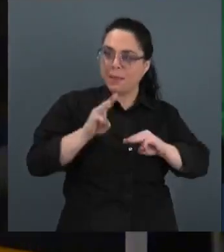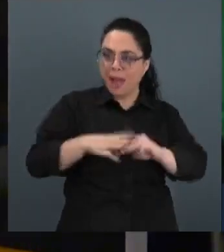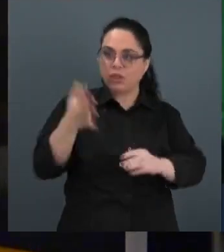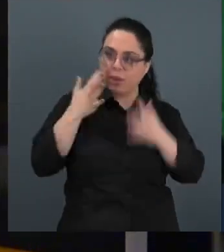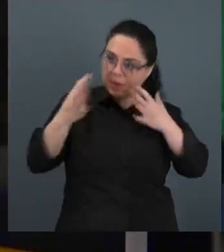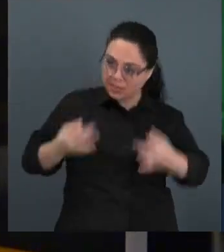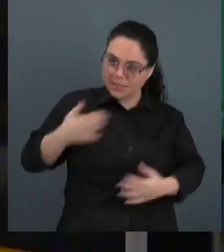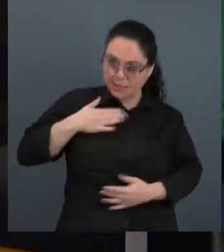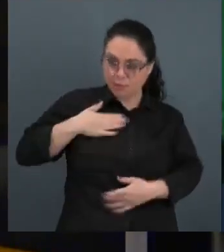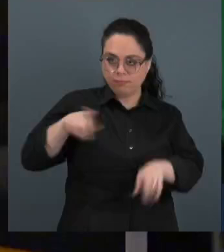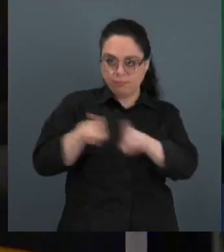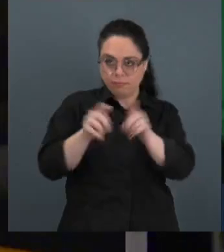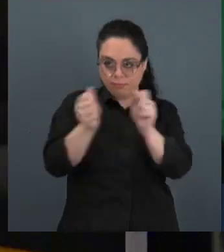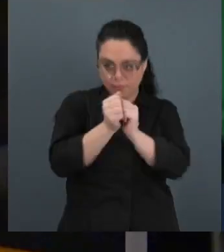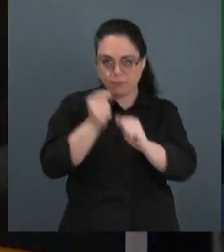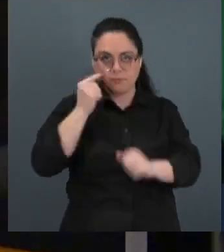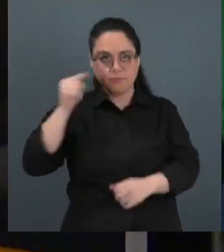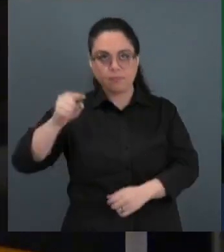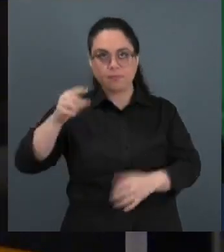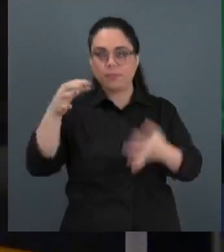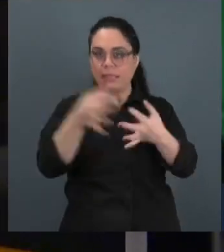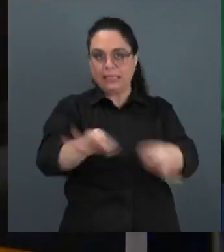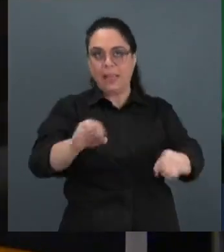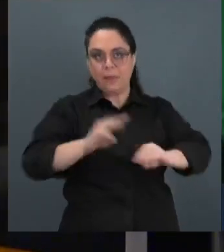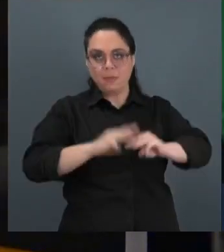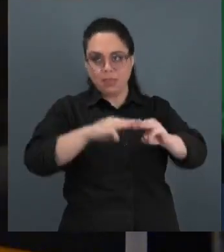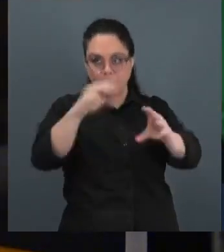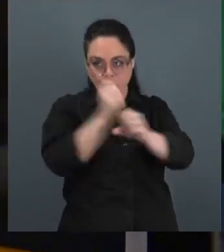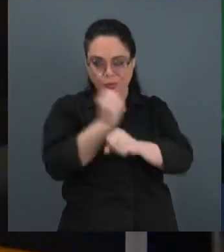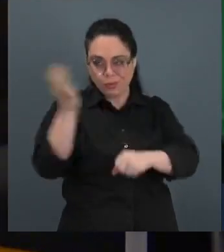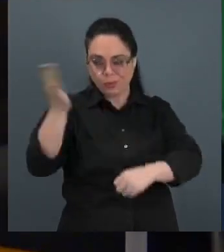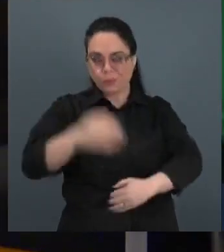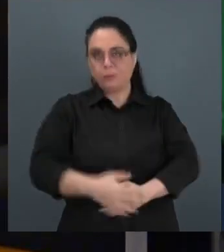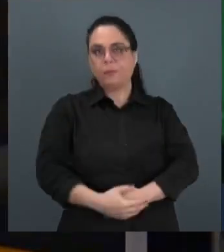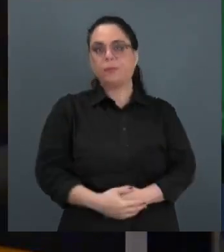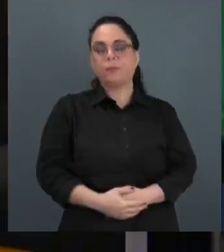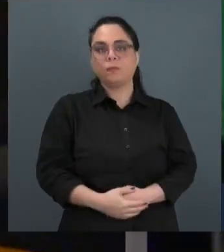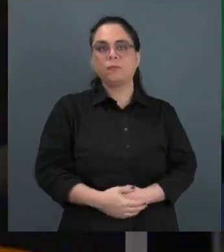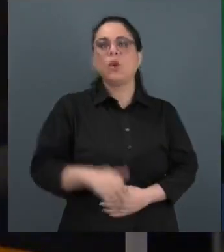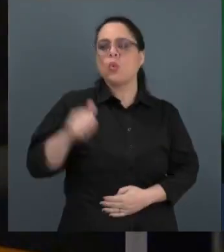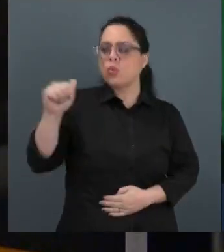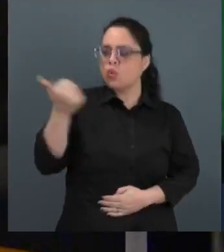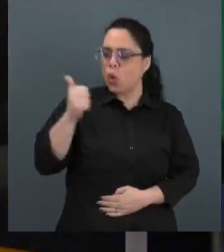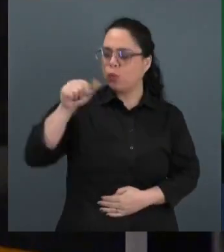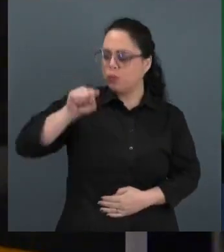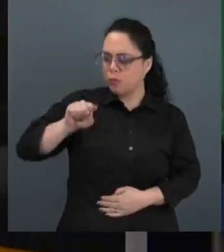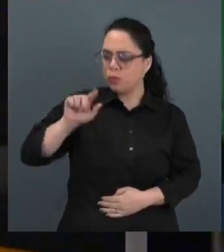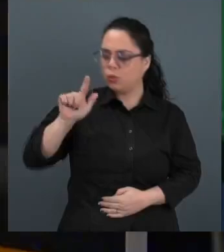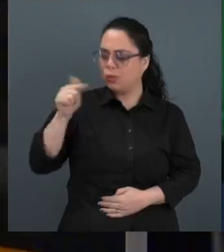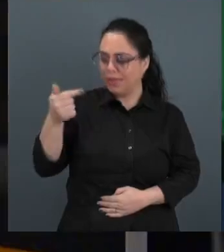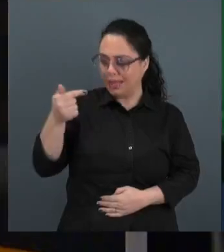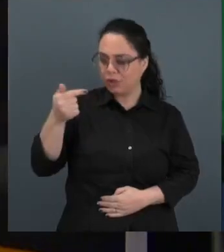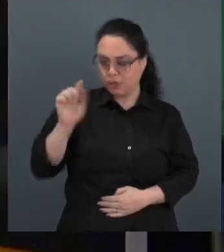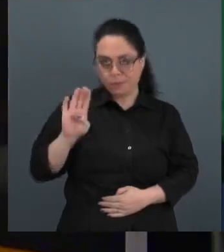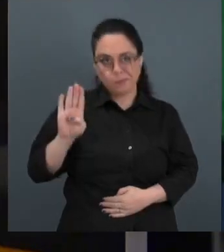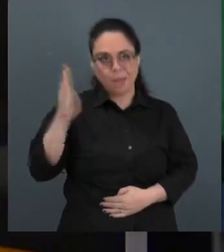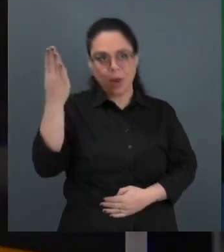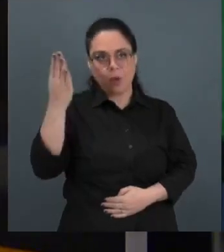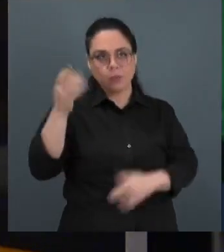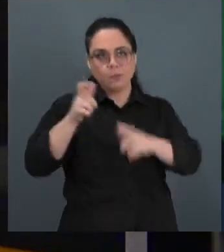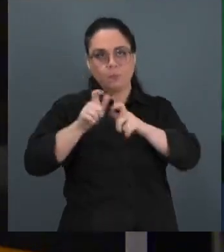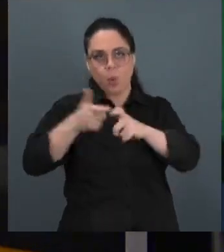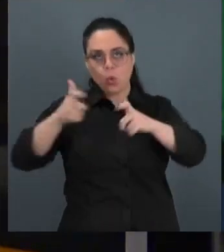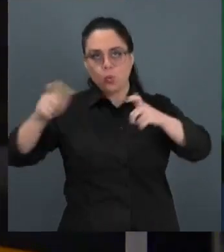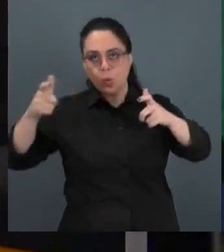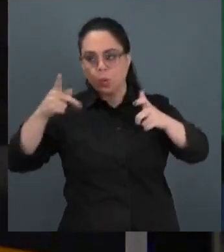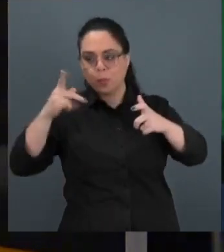matemática e aritmética. Vejam esse cálculo simples. Esses 11,7 bilhões do crescimento do PIB